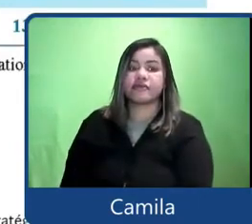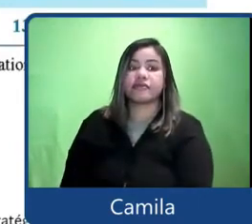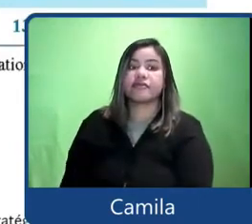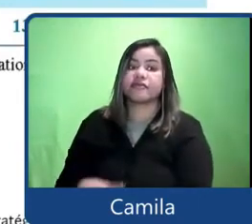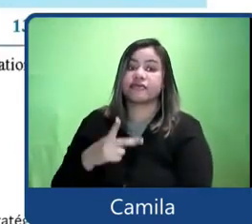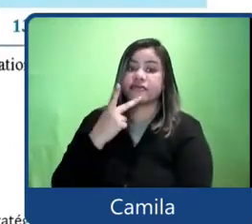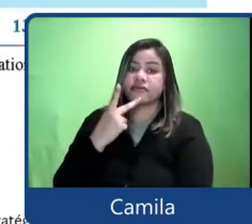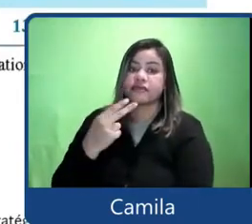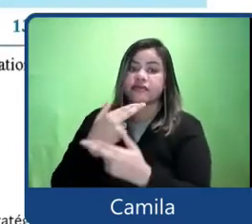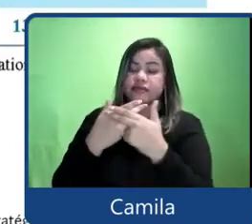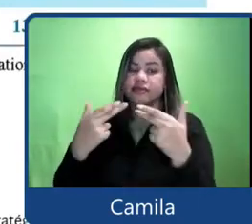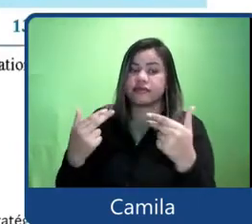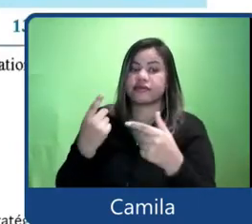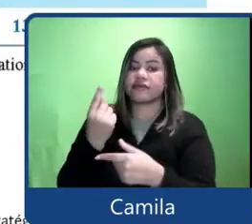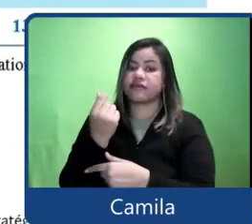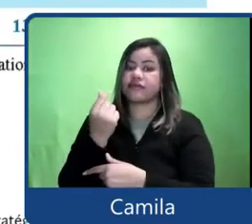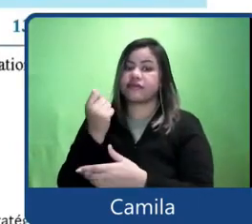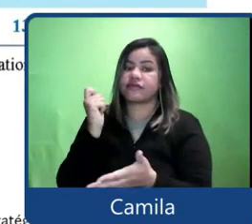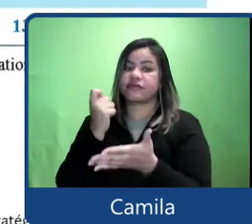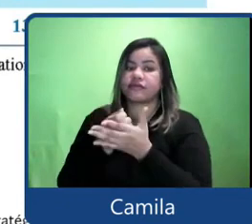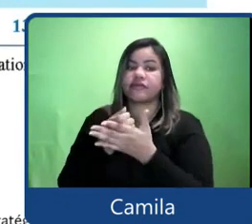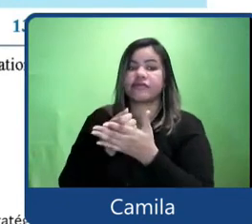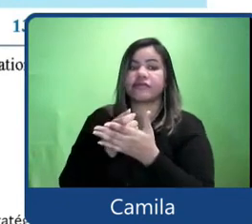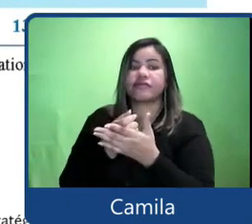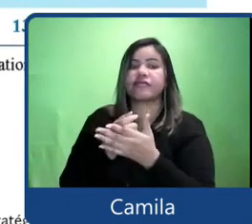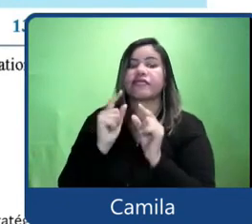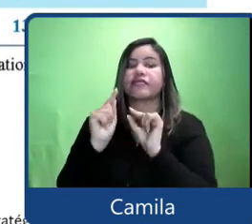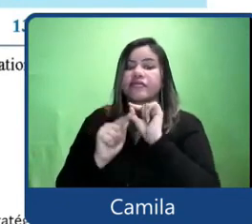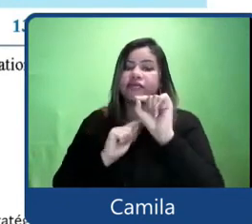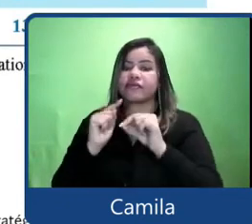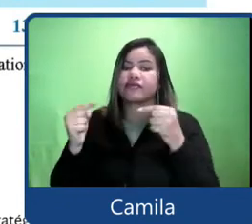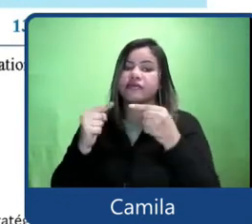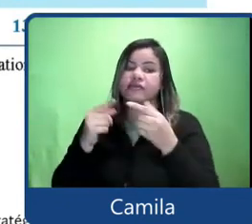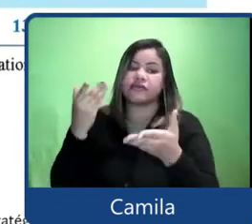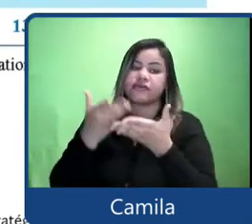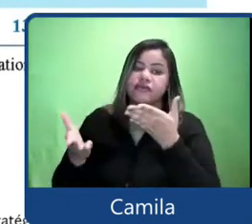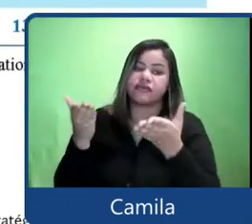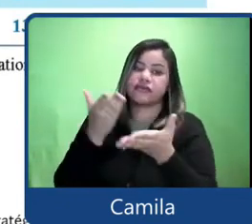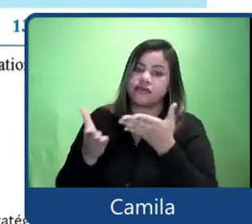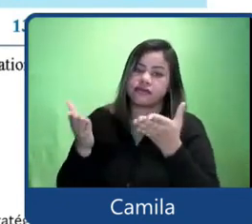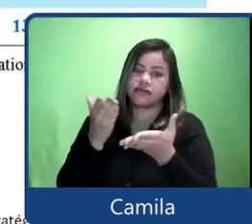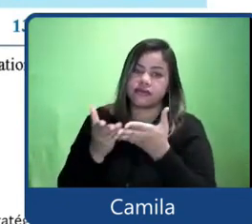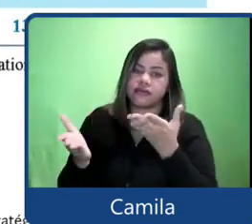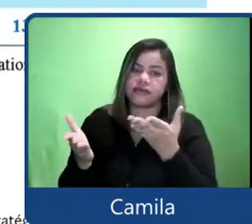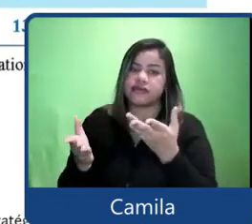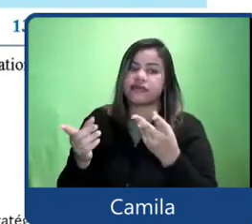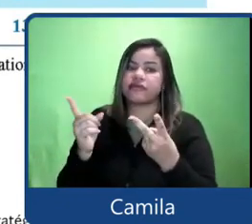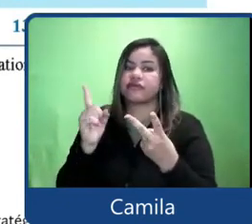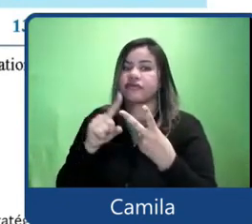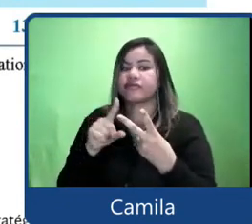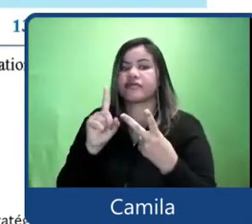dos custos da mudança climática, os custos são relativos às perdas, por exemplo,